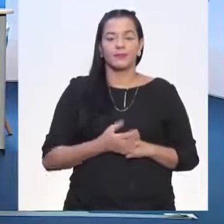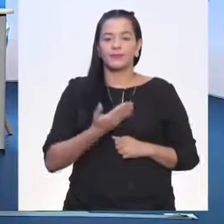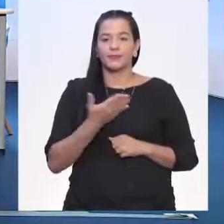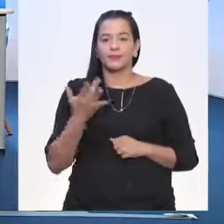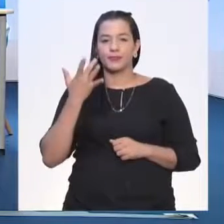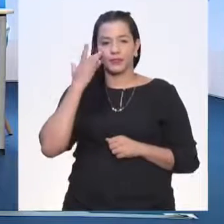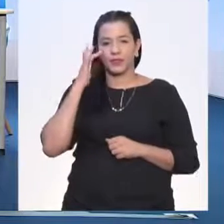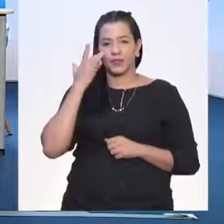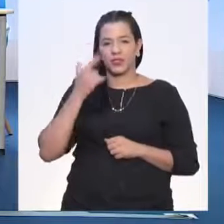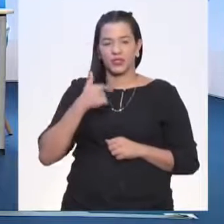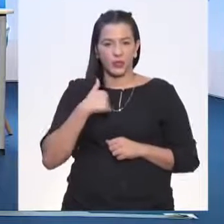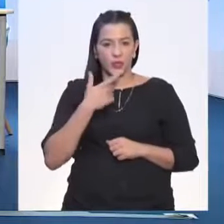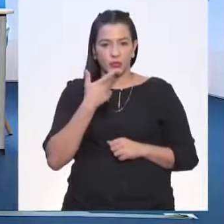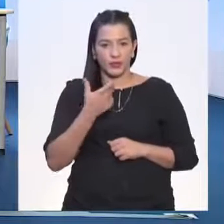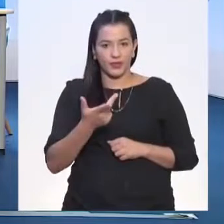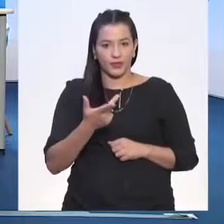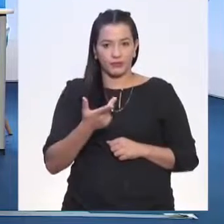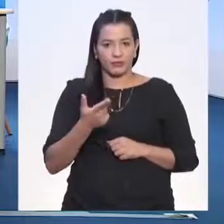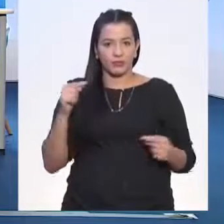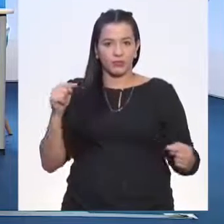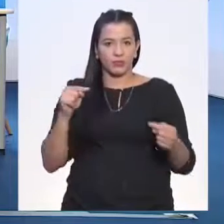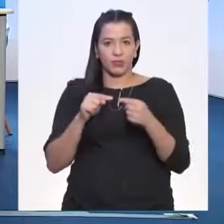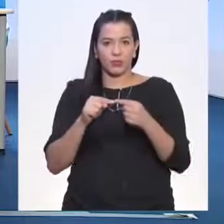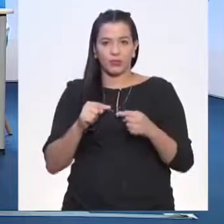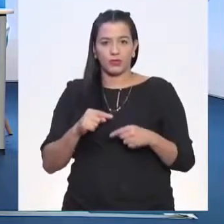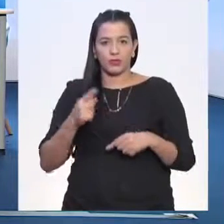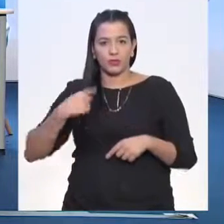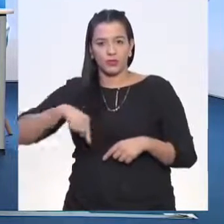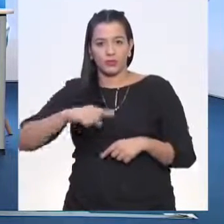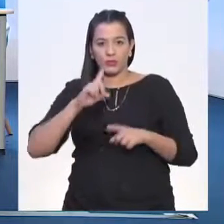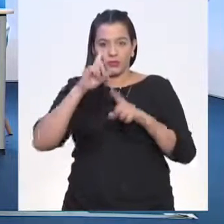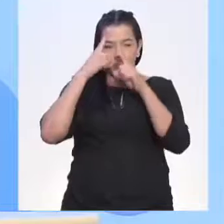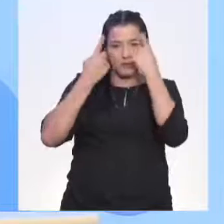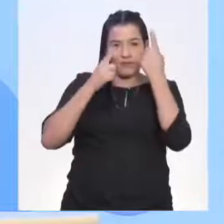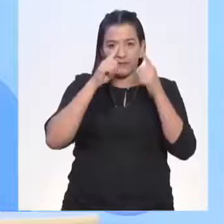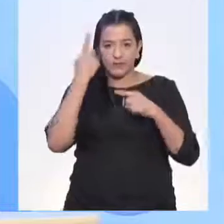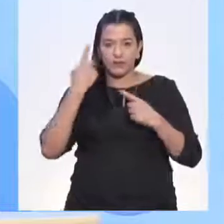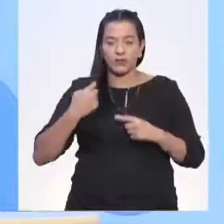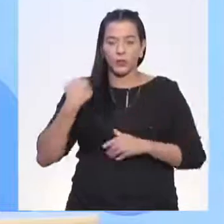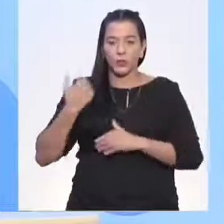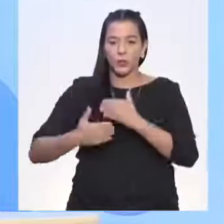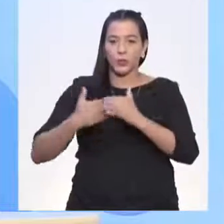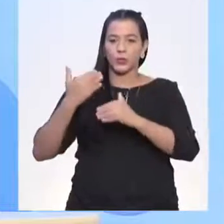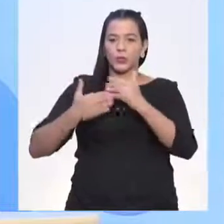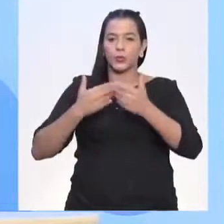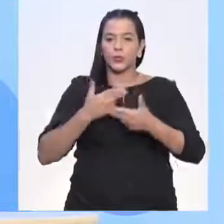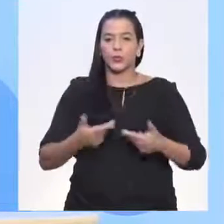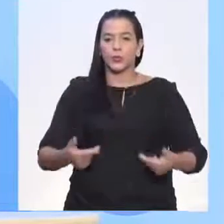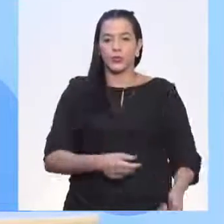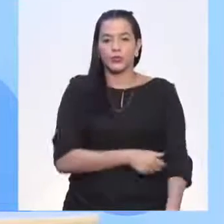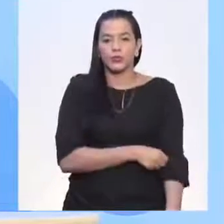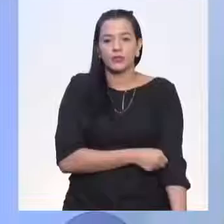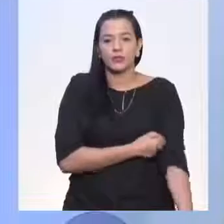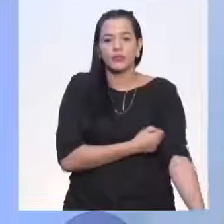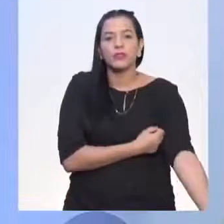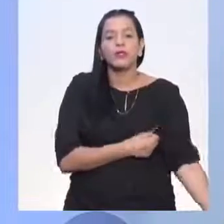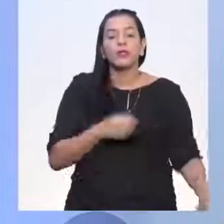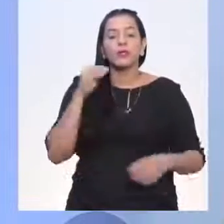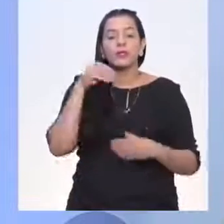tem sentido que eu estou falando aqui para você, que à medida que a gente foi inventando ferramentas e foi desenvolvendo coisas